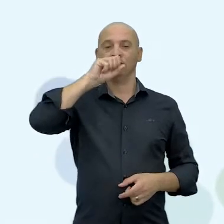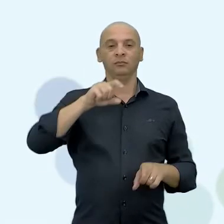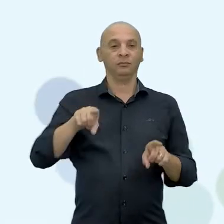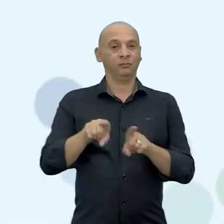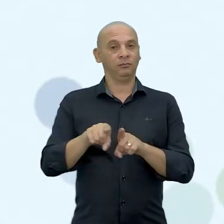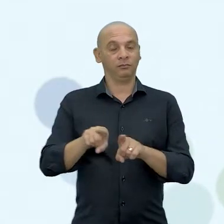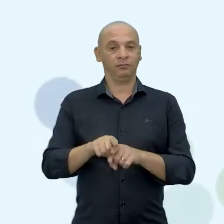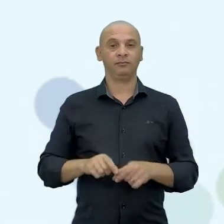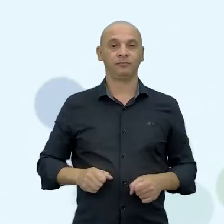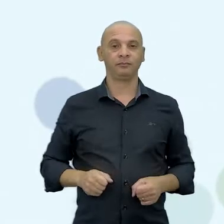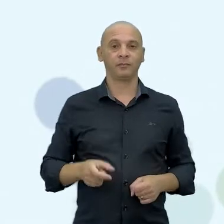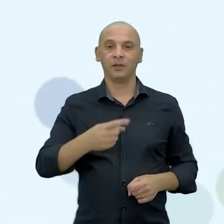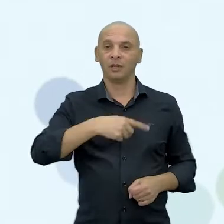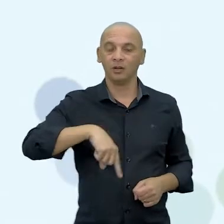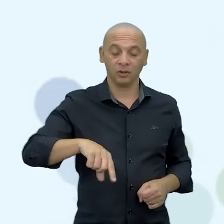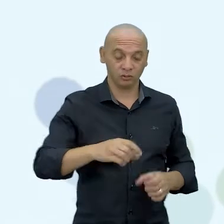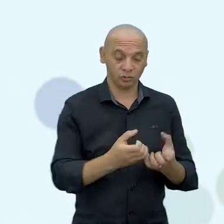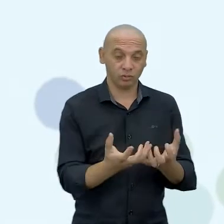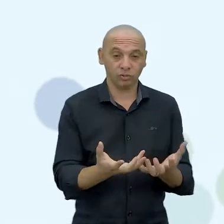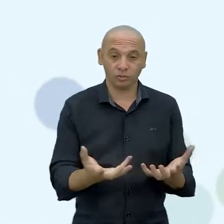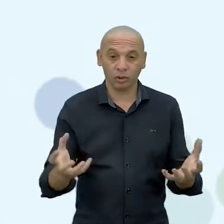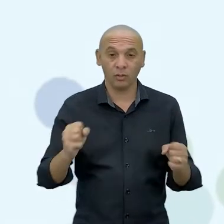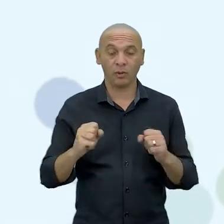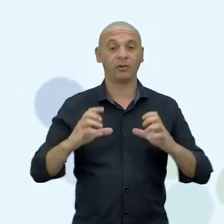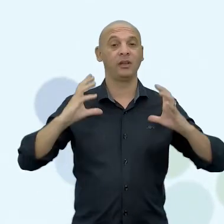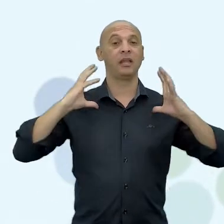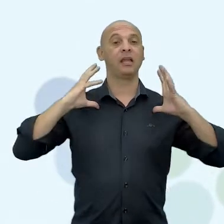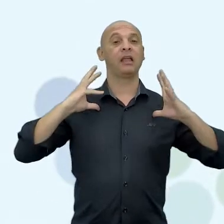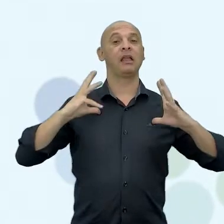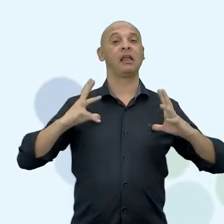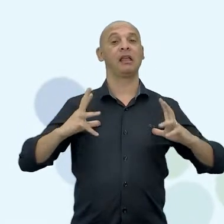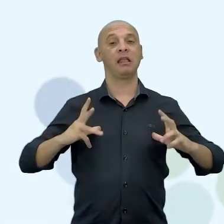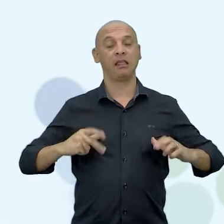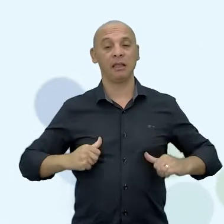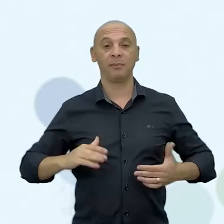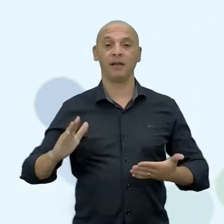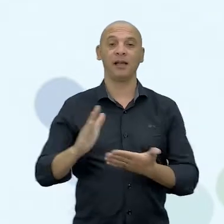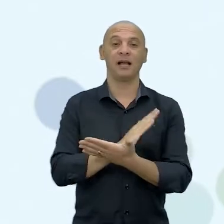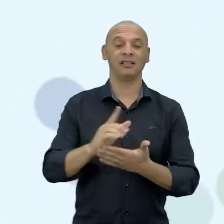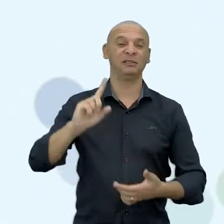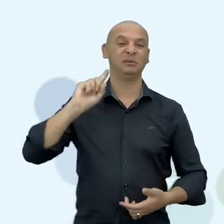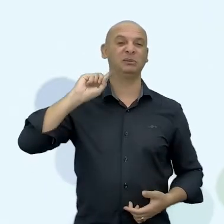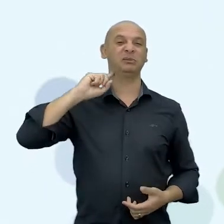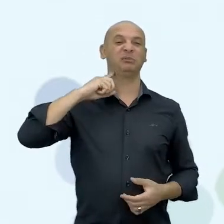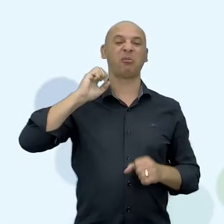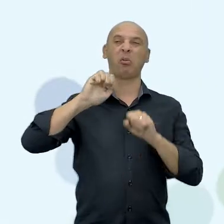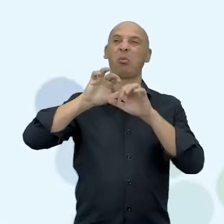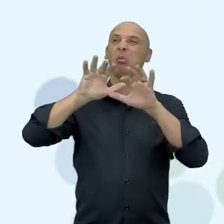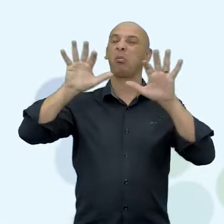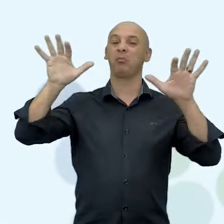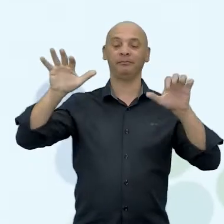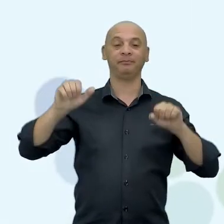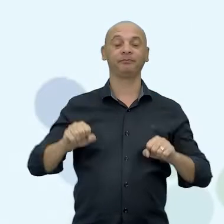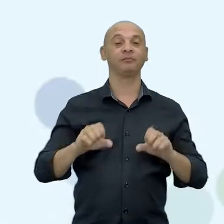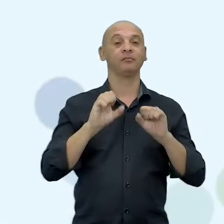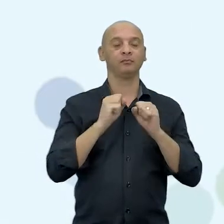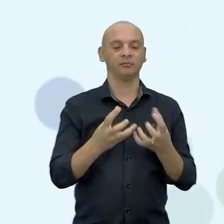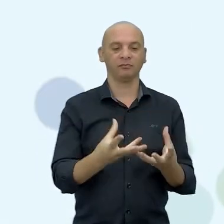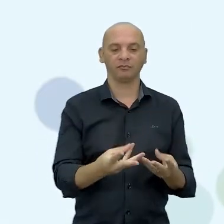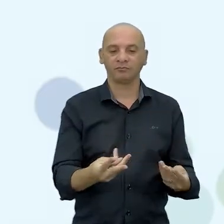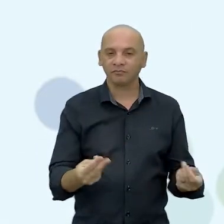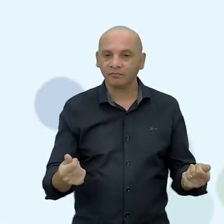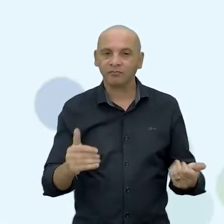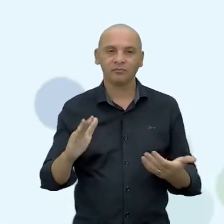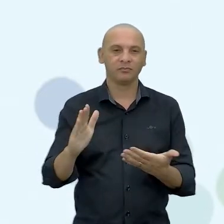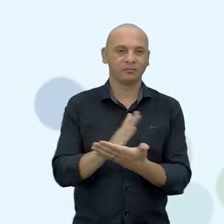a capacidade de decompor ou limpar certos tipos de poluição. Por exemplo, eles podem decompor alguns